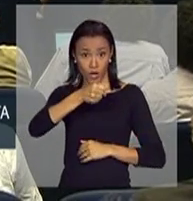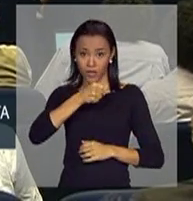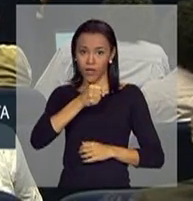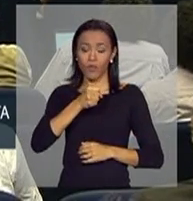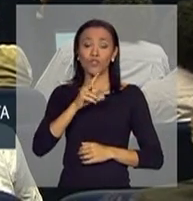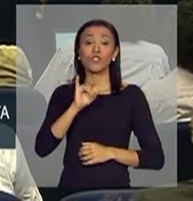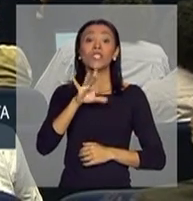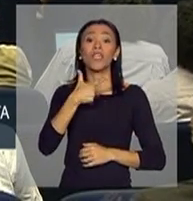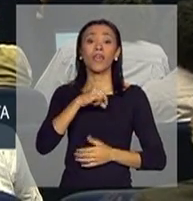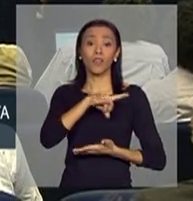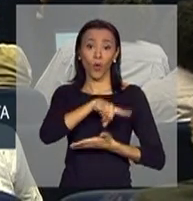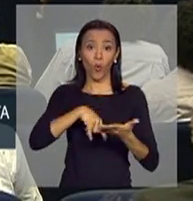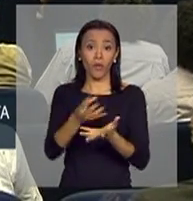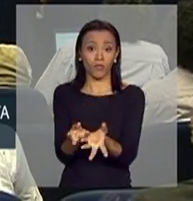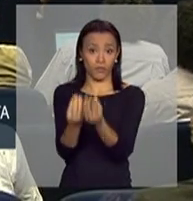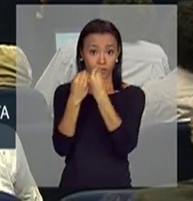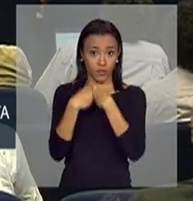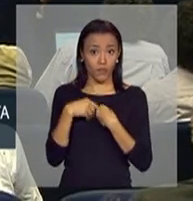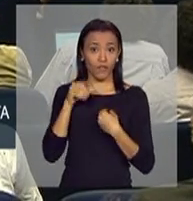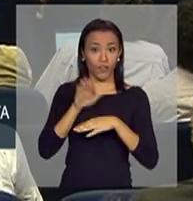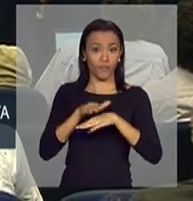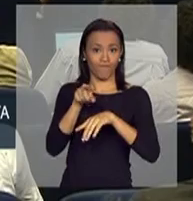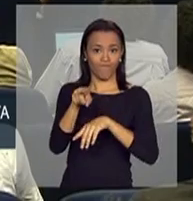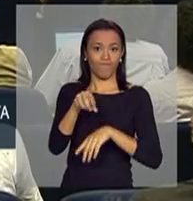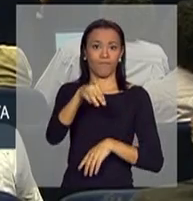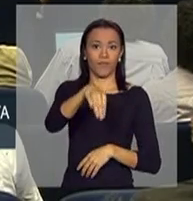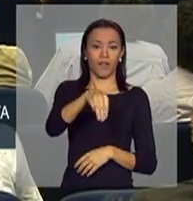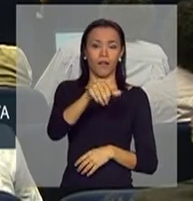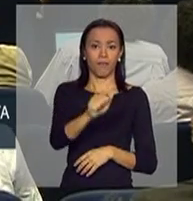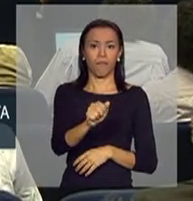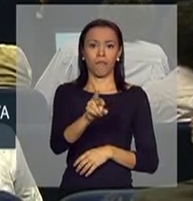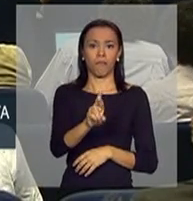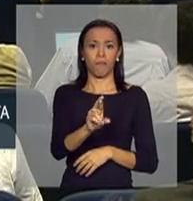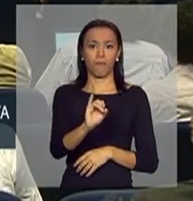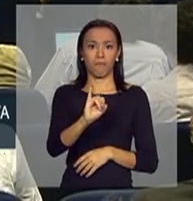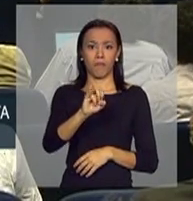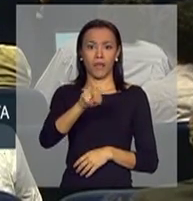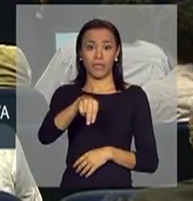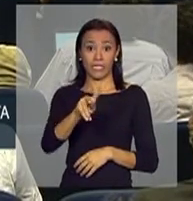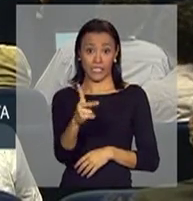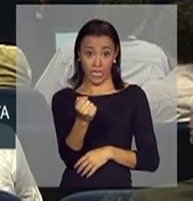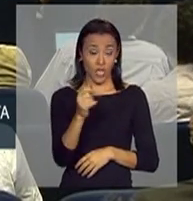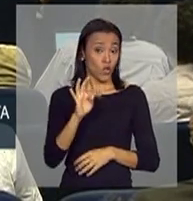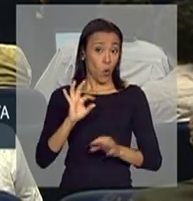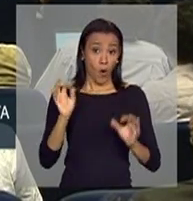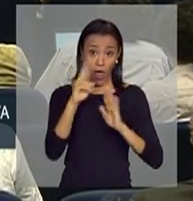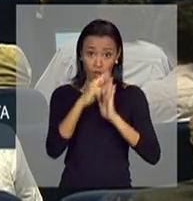documento. Agora, quando o relatório ficar pronto, aí tudo vai ser revelado, mas não agora.